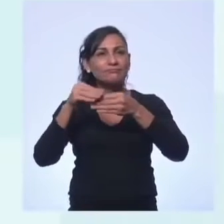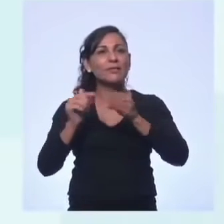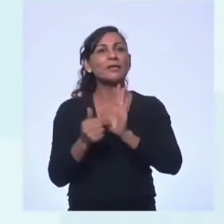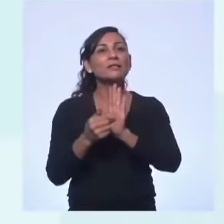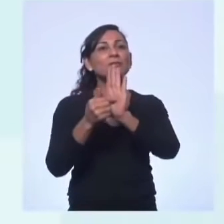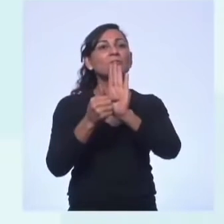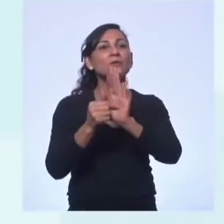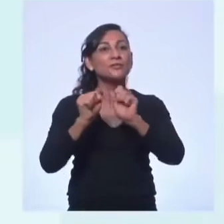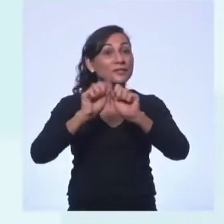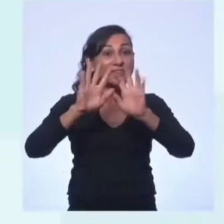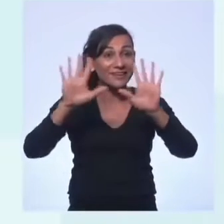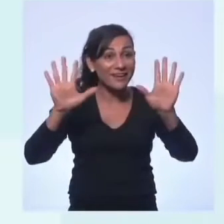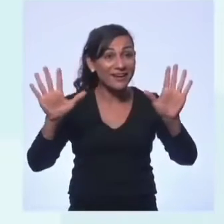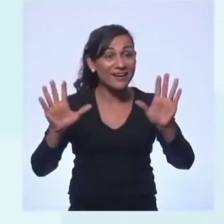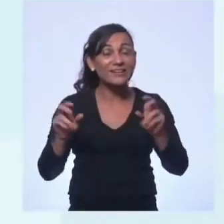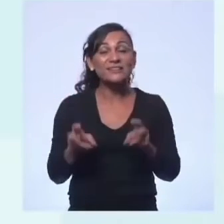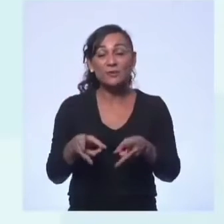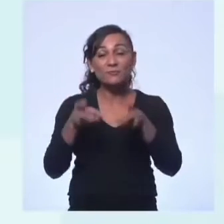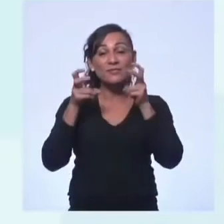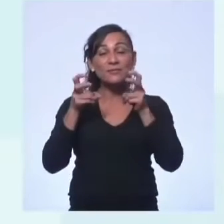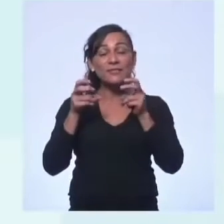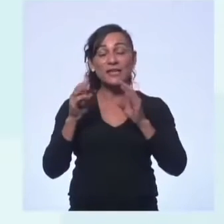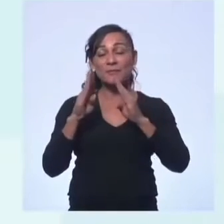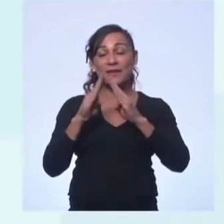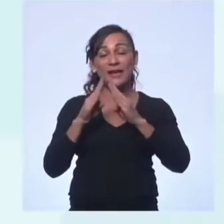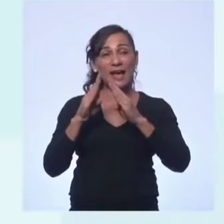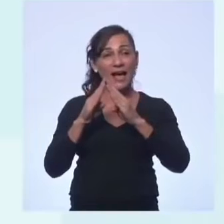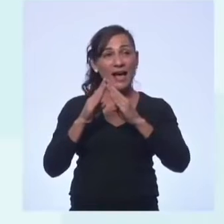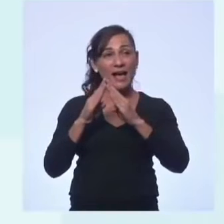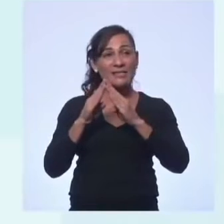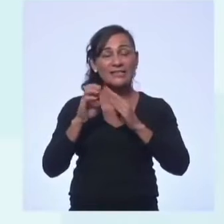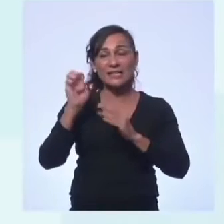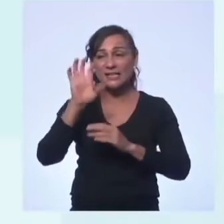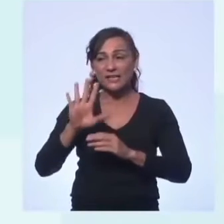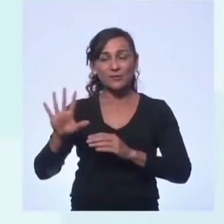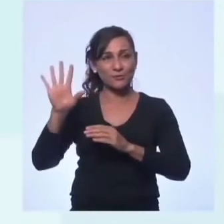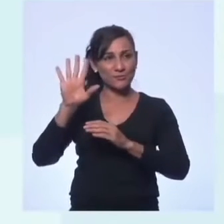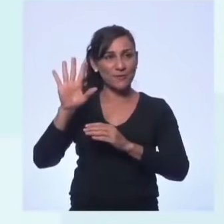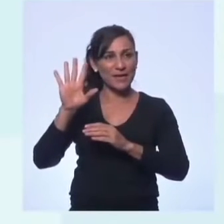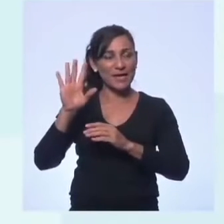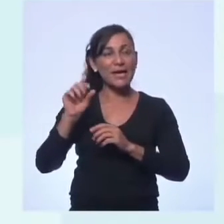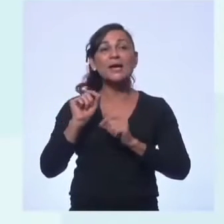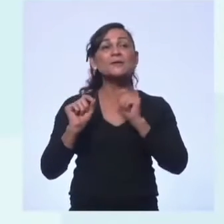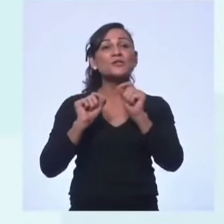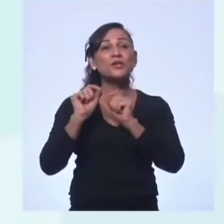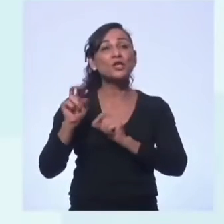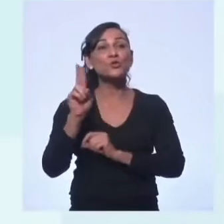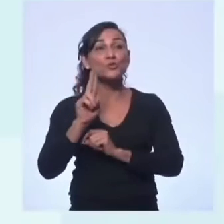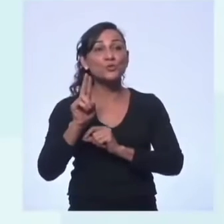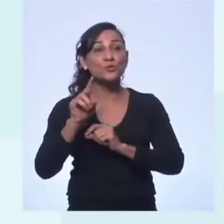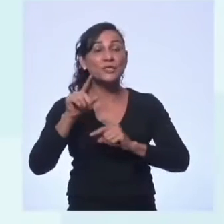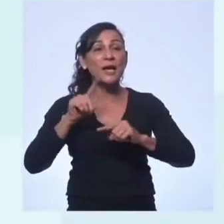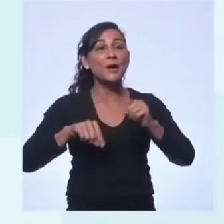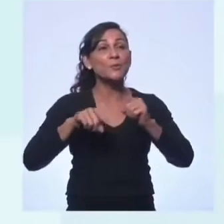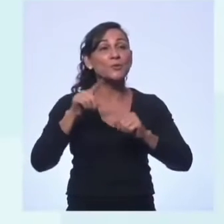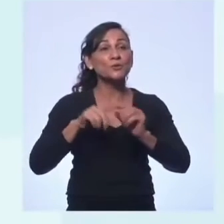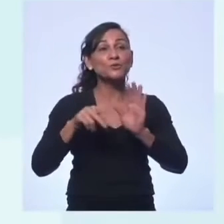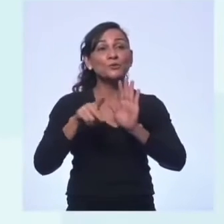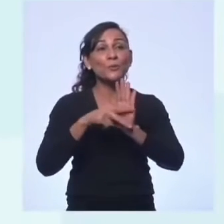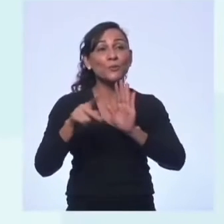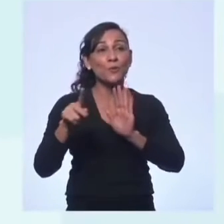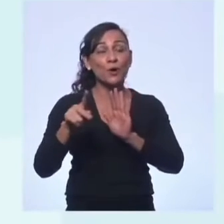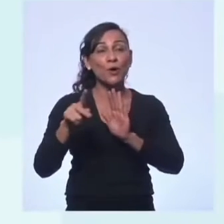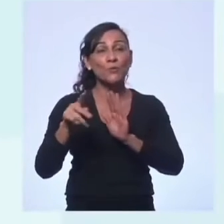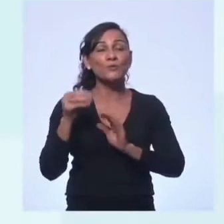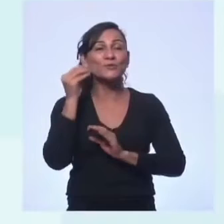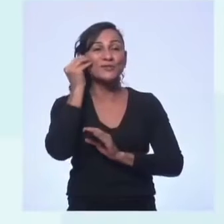claramente isso. Então, né, o aspecto da casa é um aspecto de casa europeia, mas com utilização de material, né, feito aí